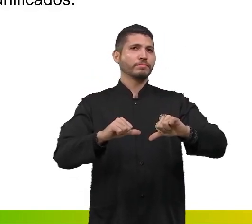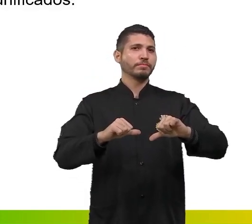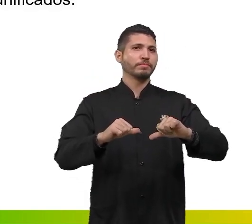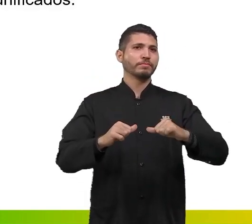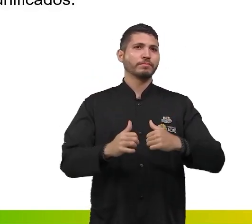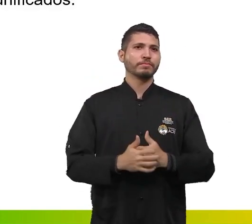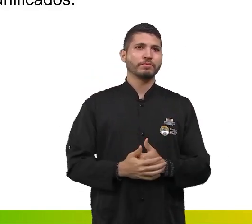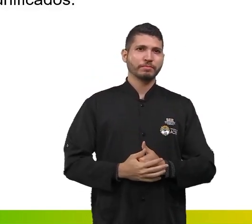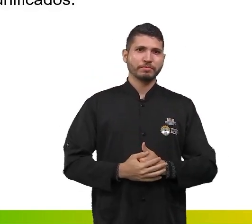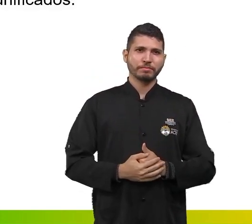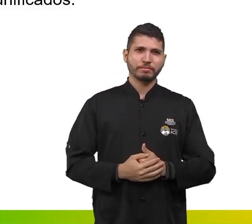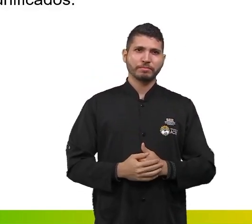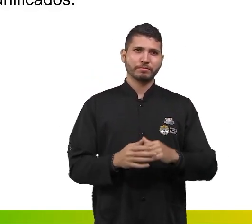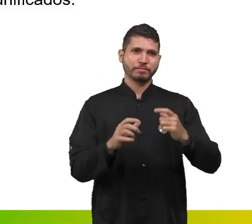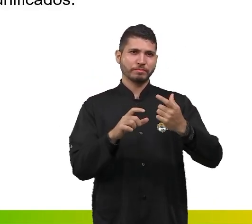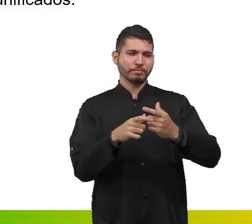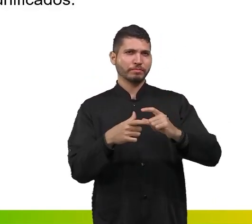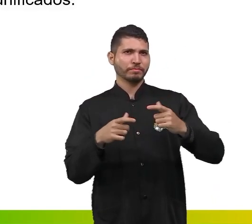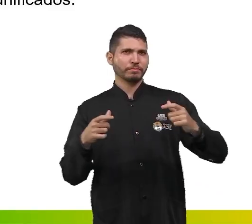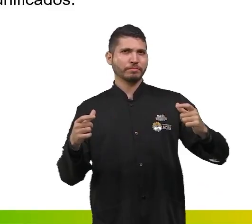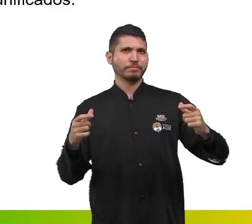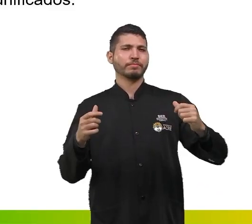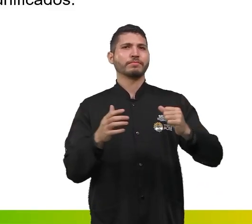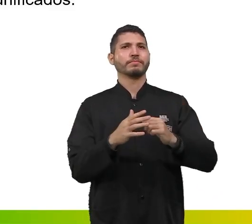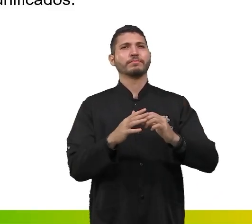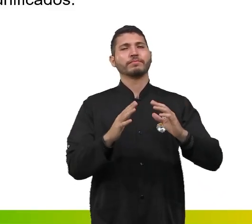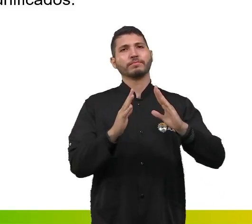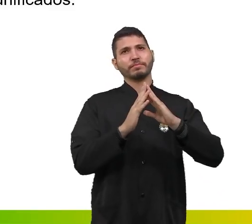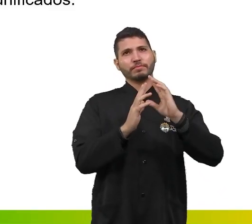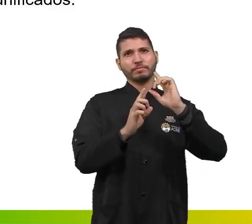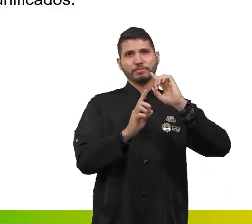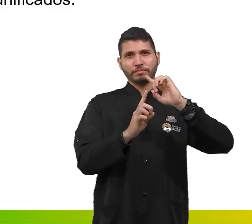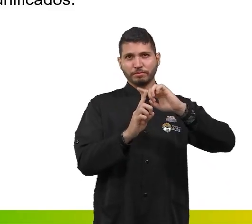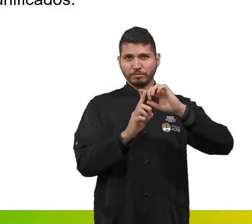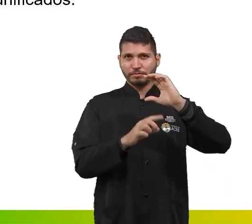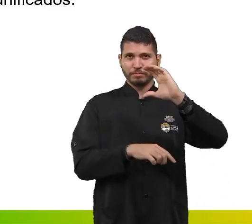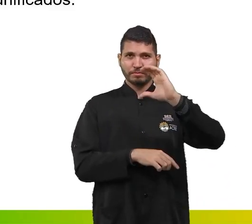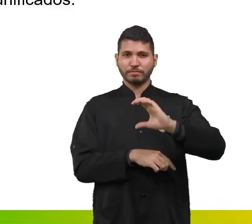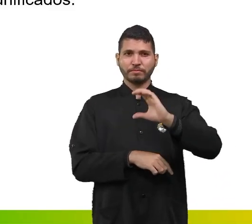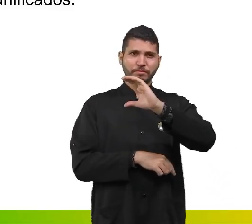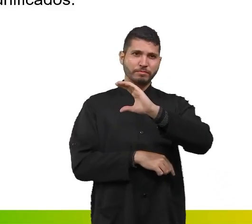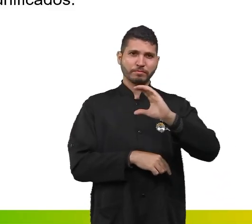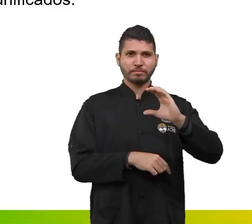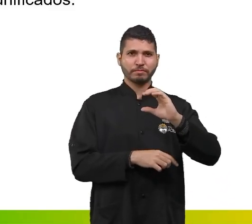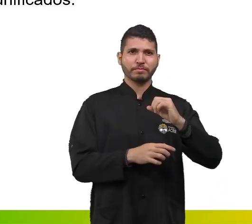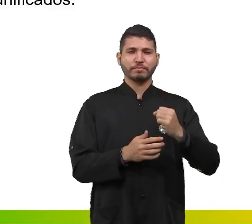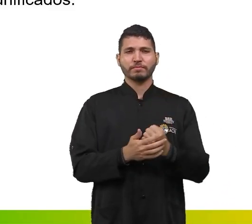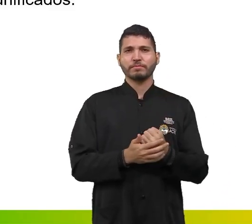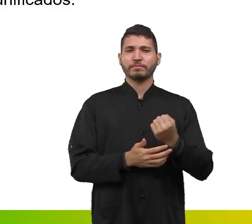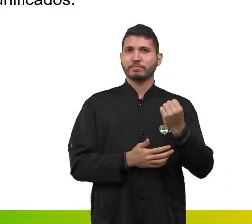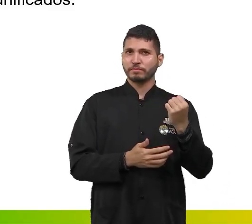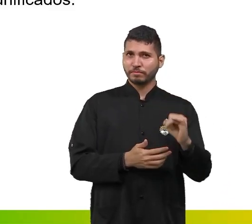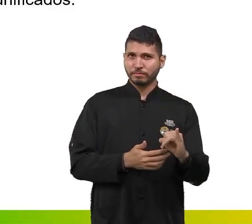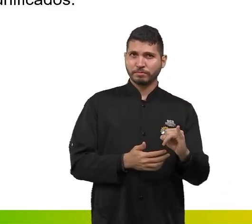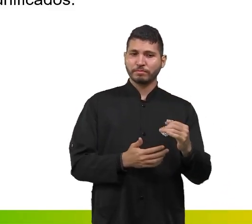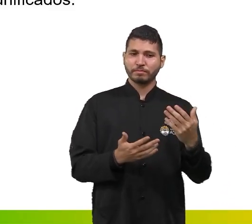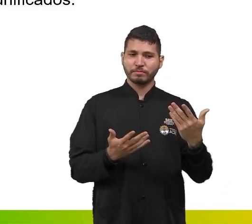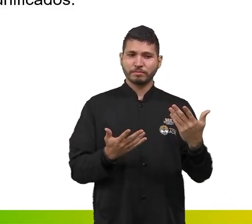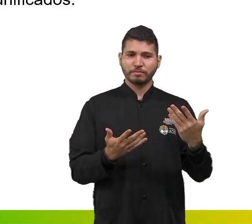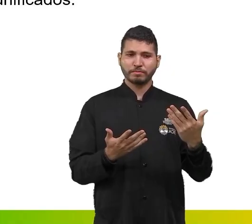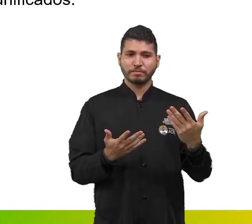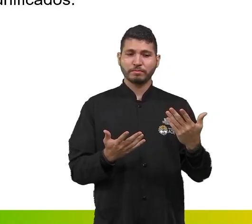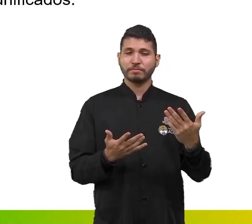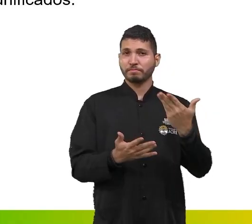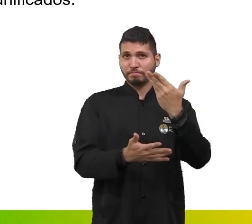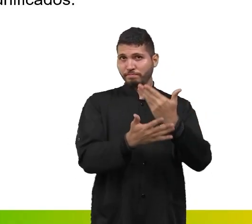Como que a expansão da Igreja Católica sobre a economia feudal propiciou isso, se até a Igreja Católica perdeu certo poder